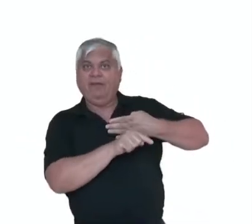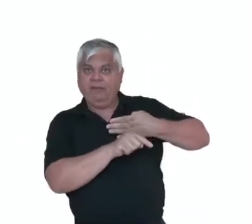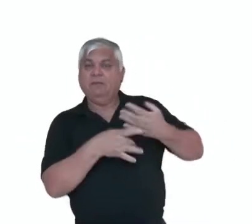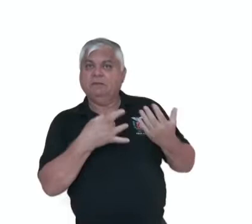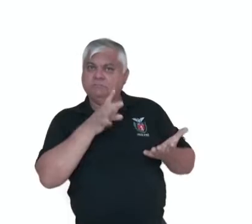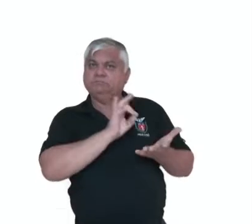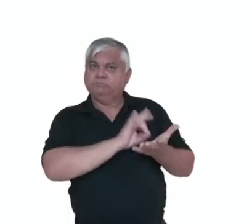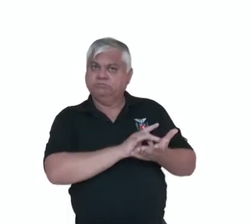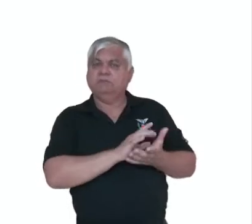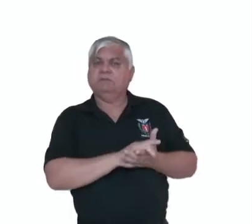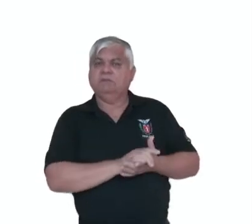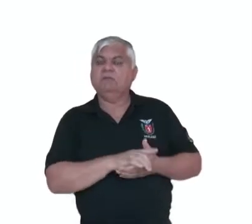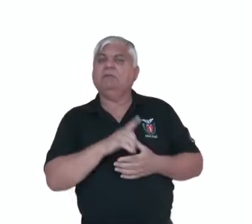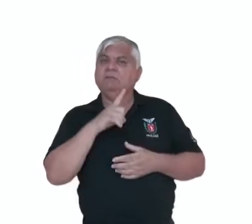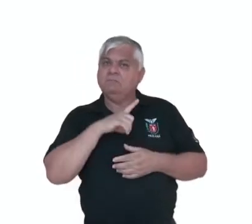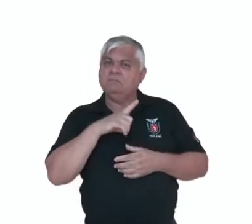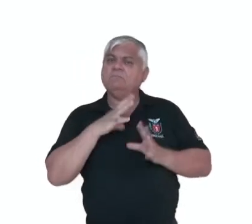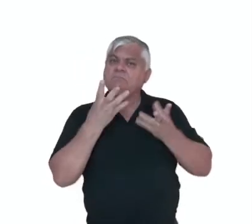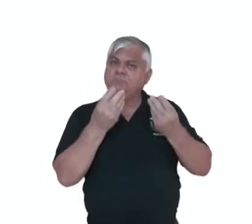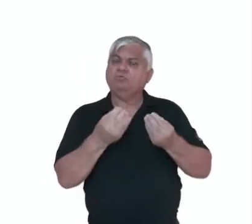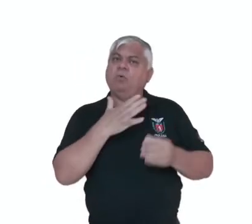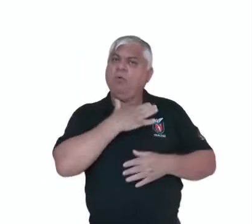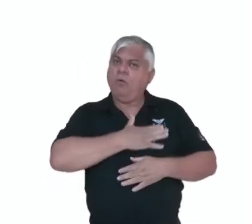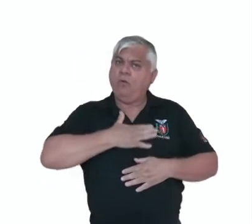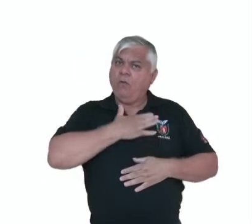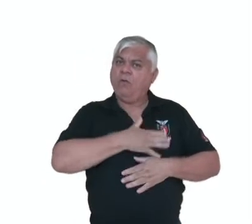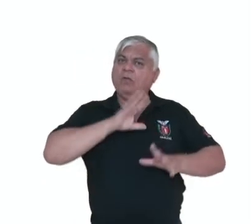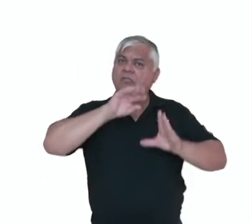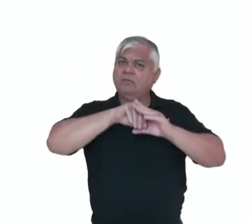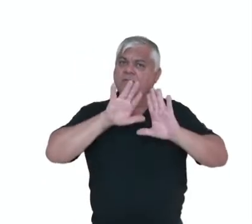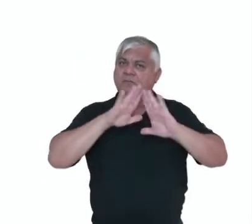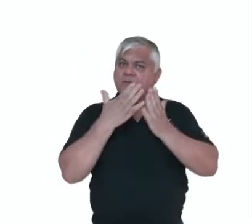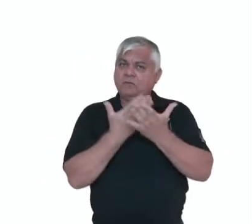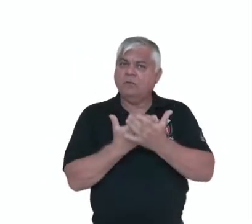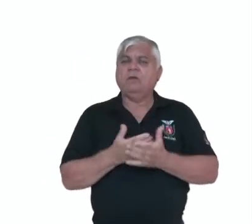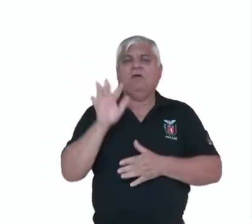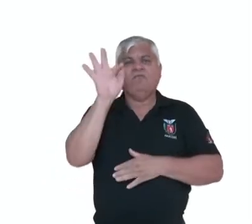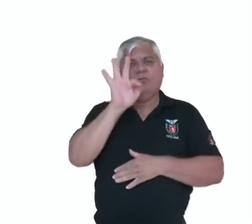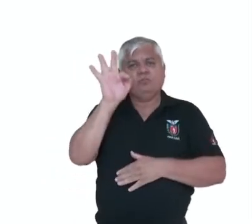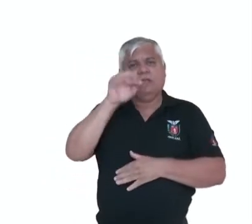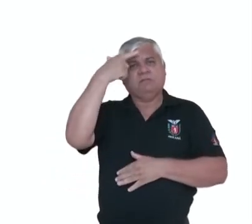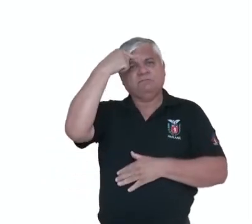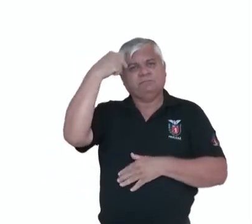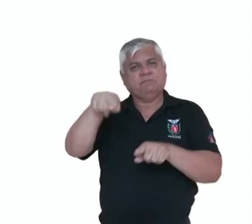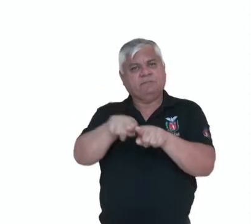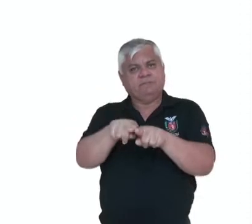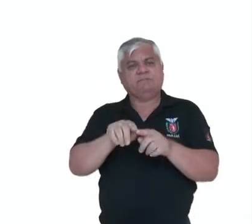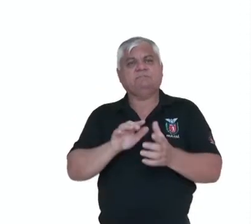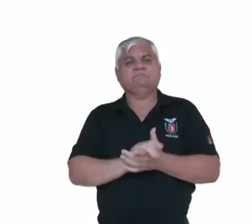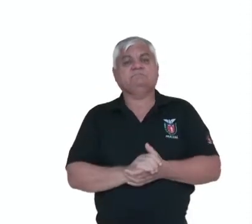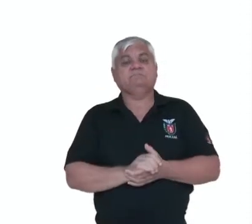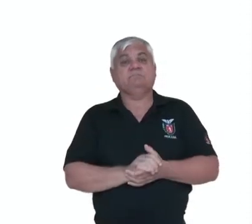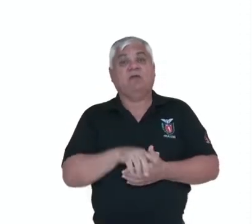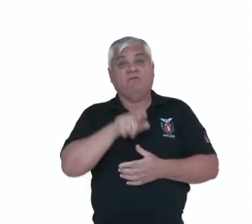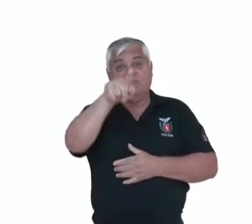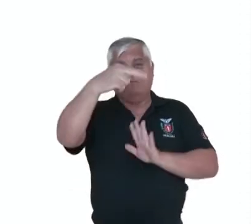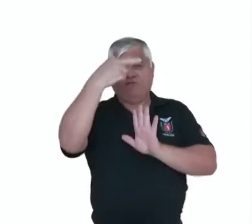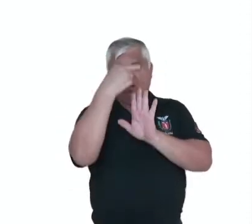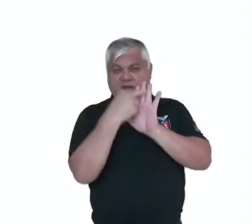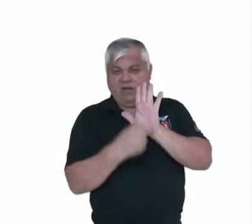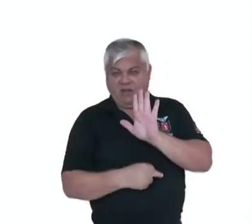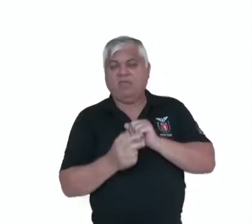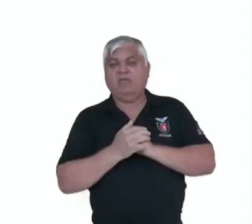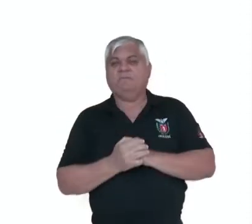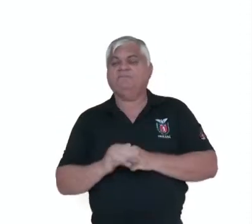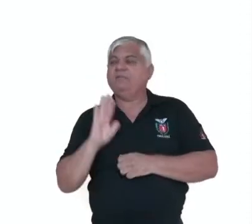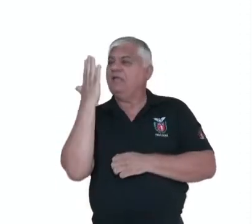originais, sendo muito solicitado no meio escolar e acadêmico. Então, a gente vai sugerir para vocês a leitura do texto